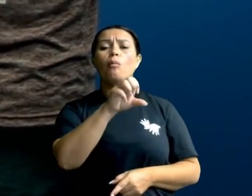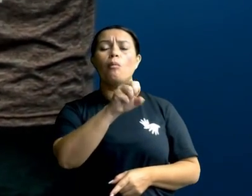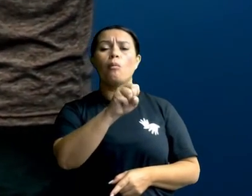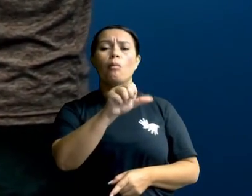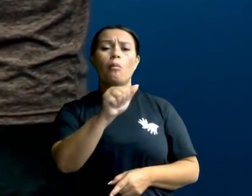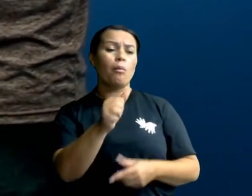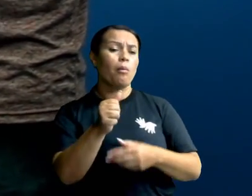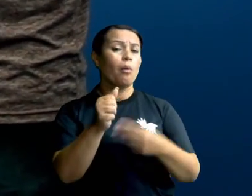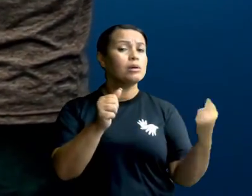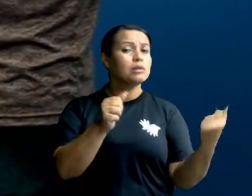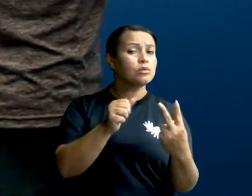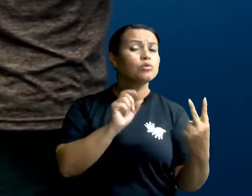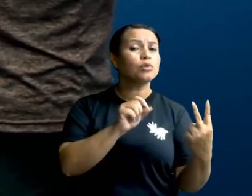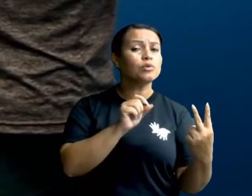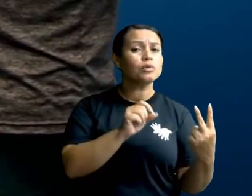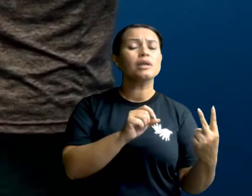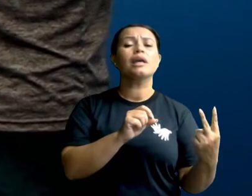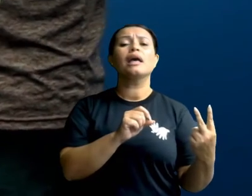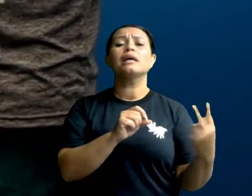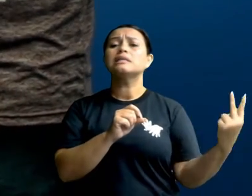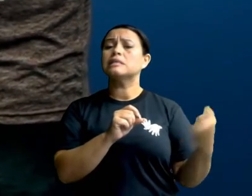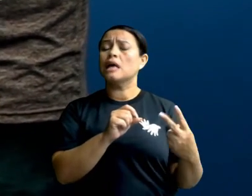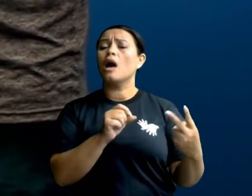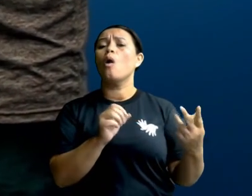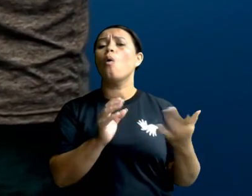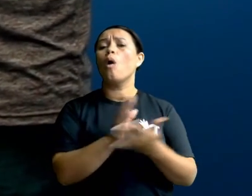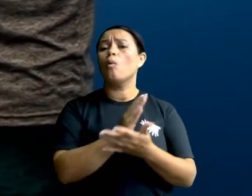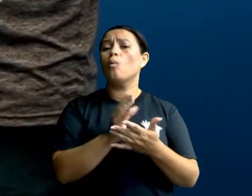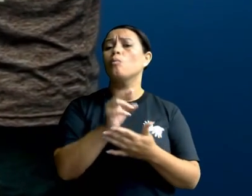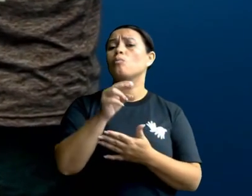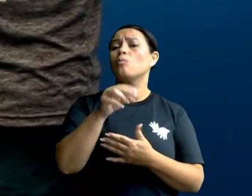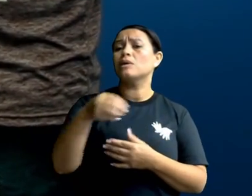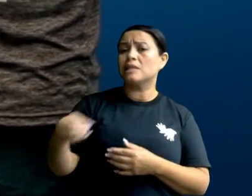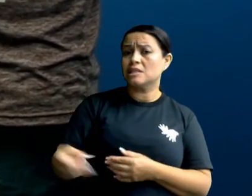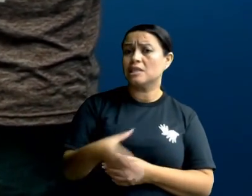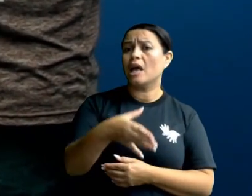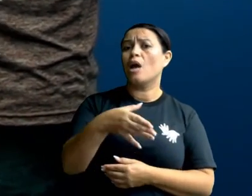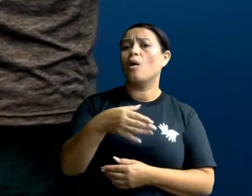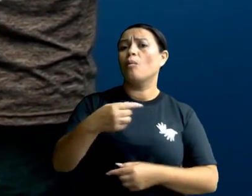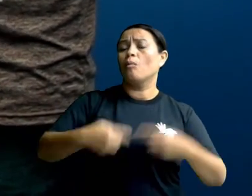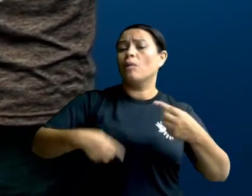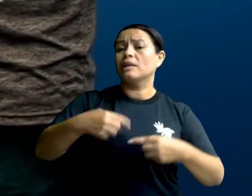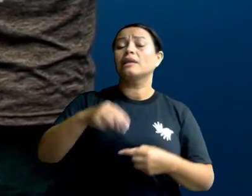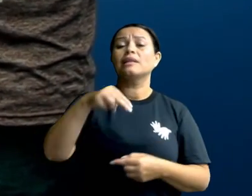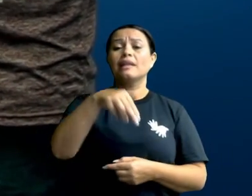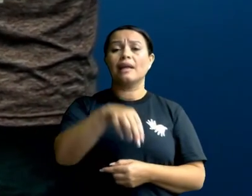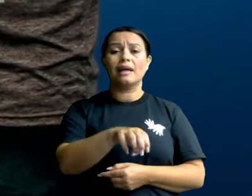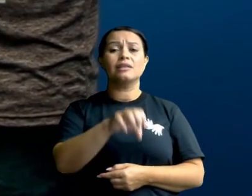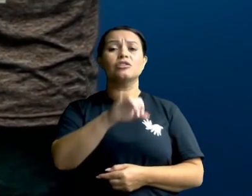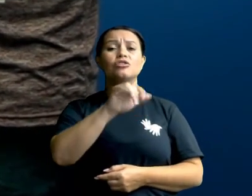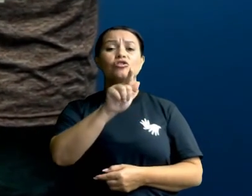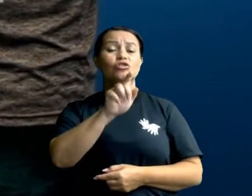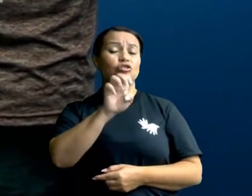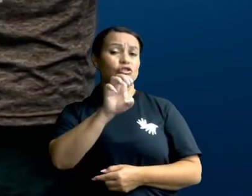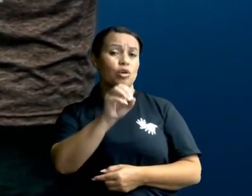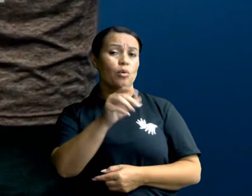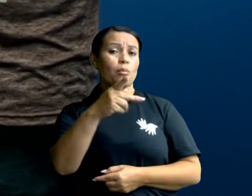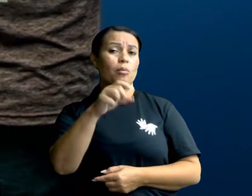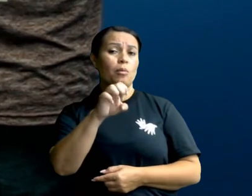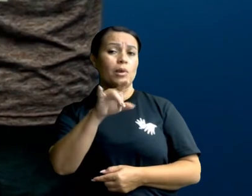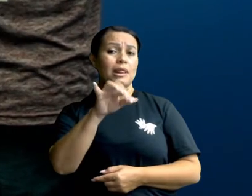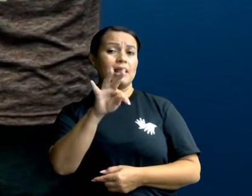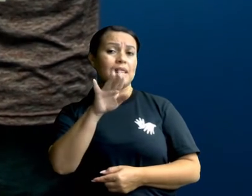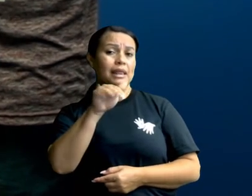república independente, a China discorda. Então são questões geopolíticas que deixam a relação entre esses dois países